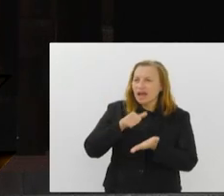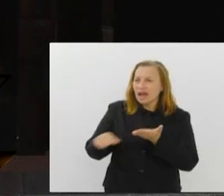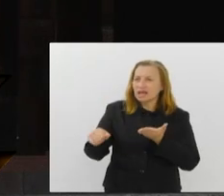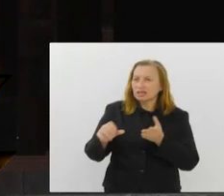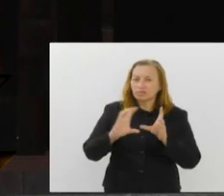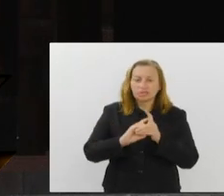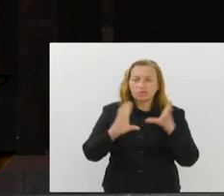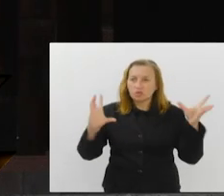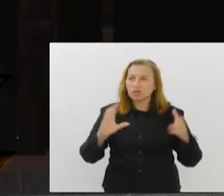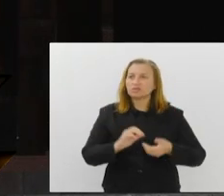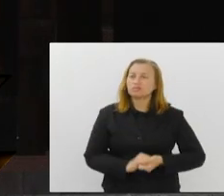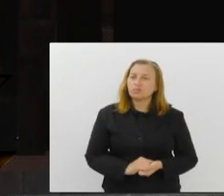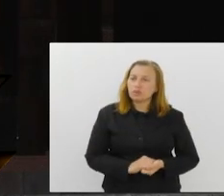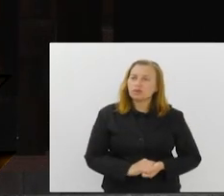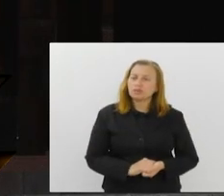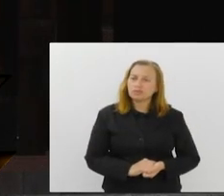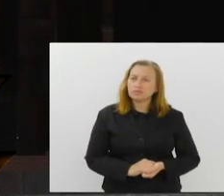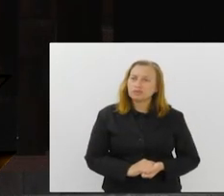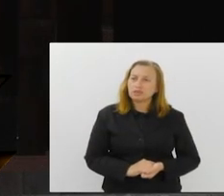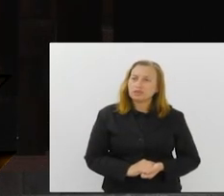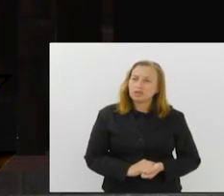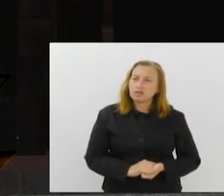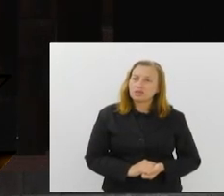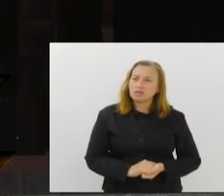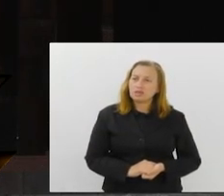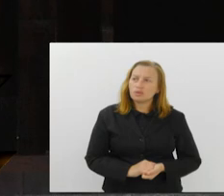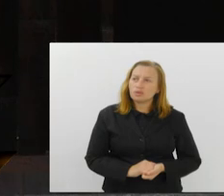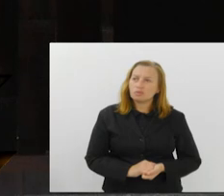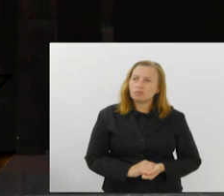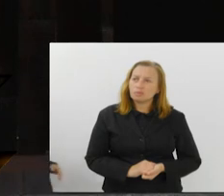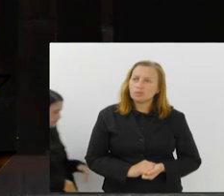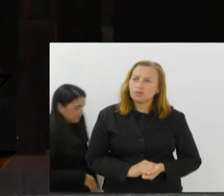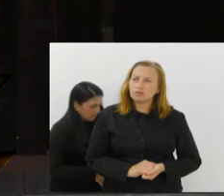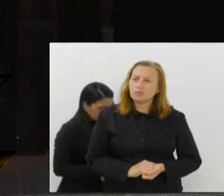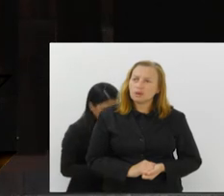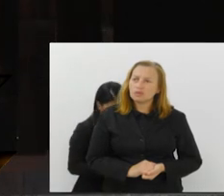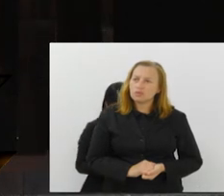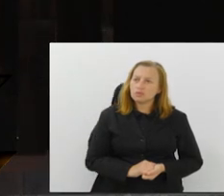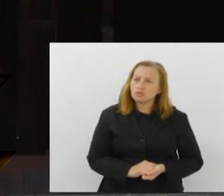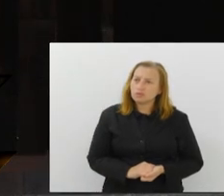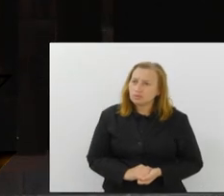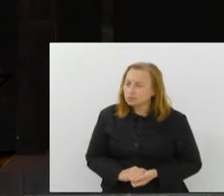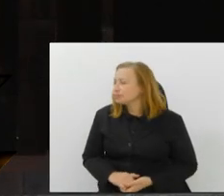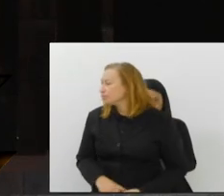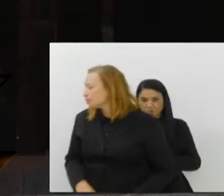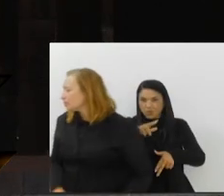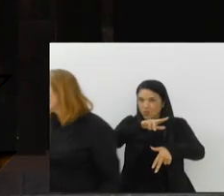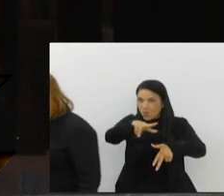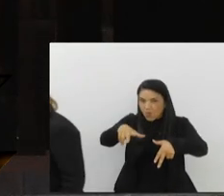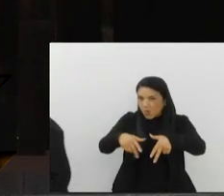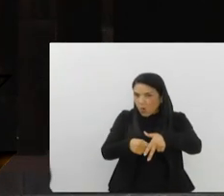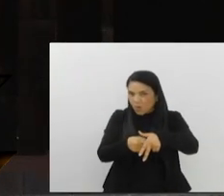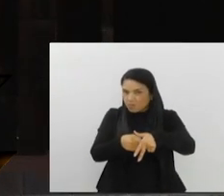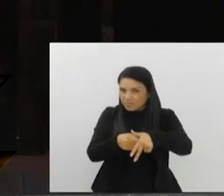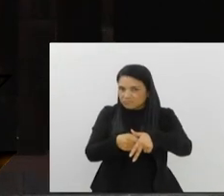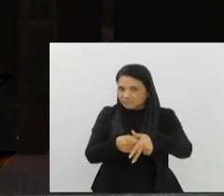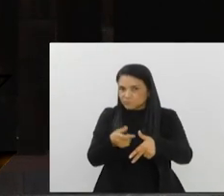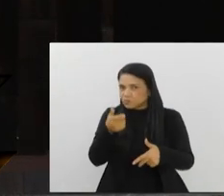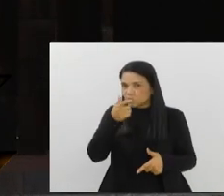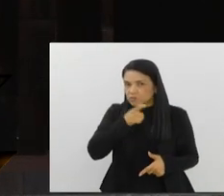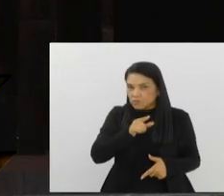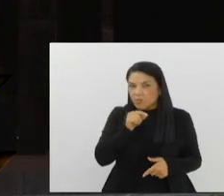democracia esse golpe não passou porque tivemos cada um um